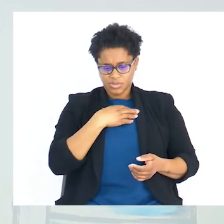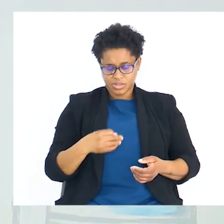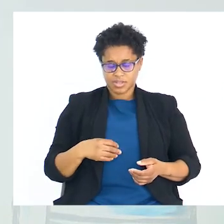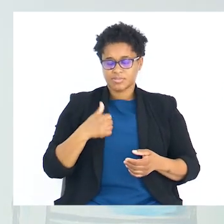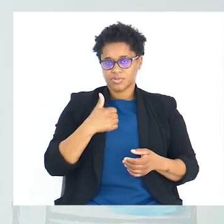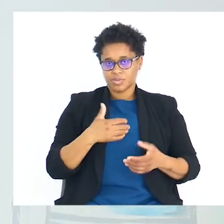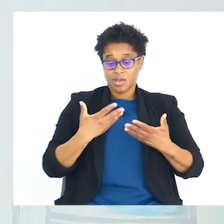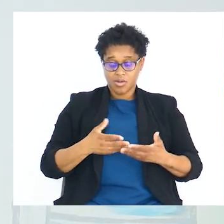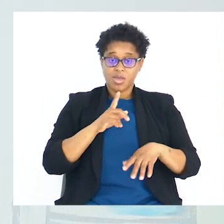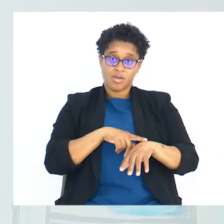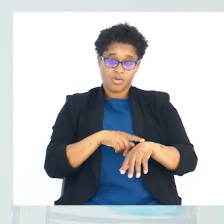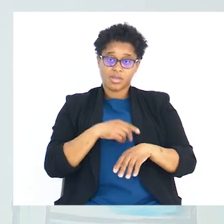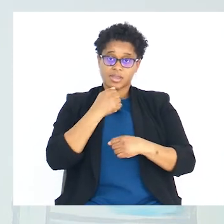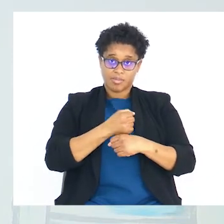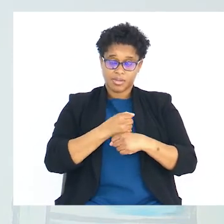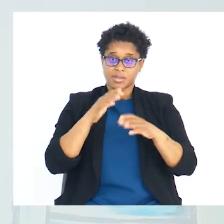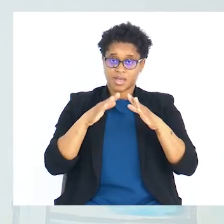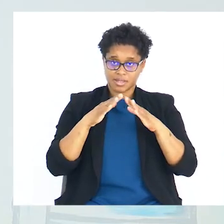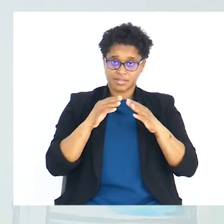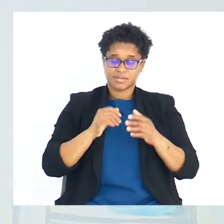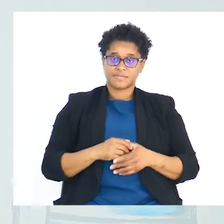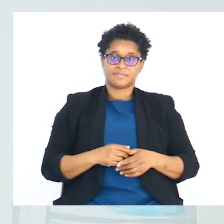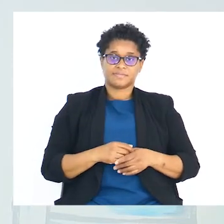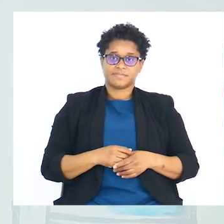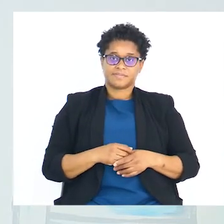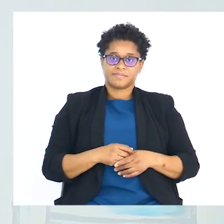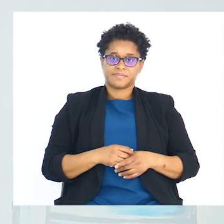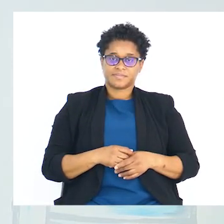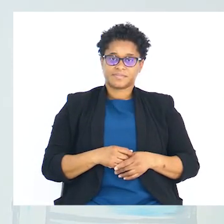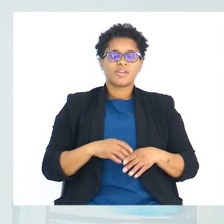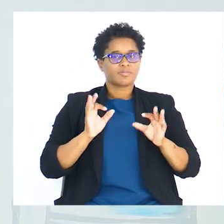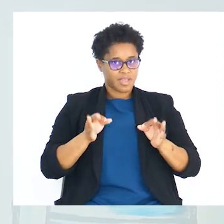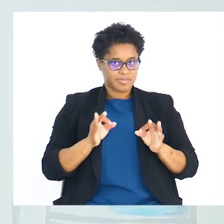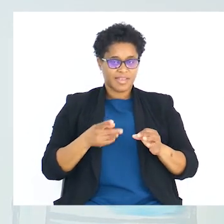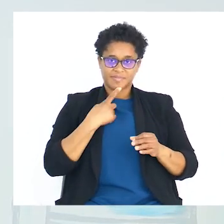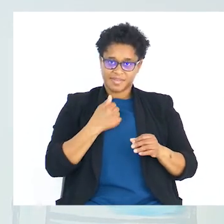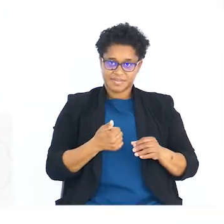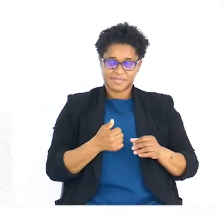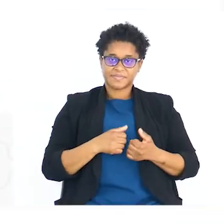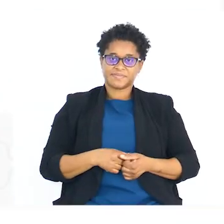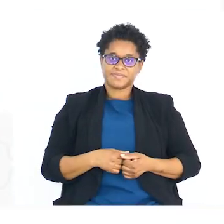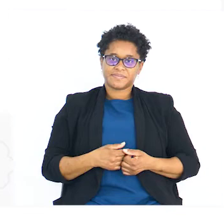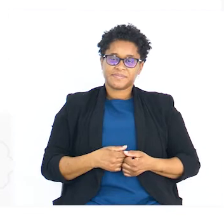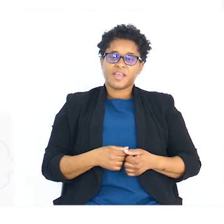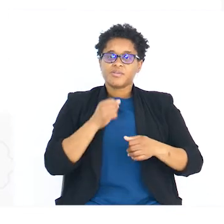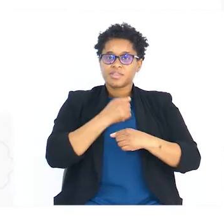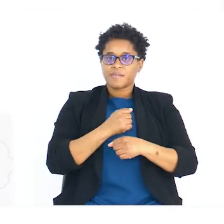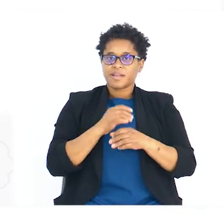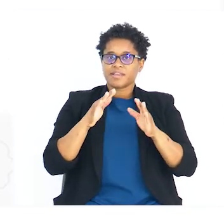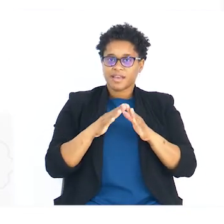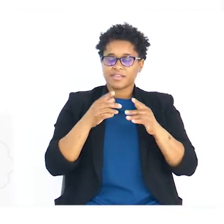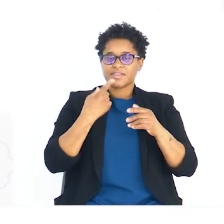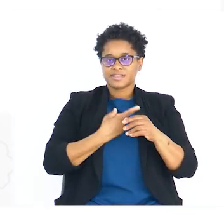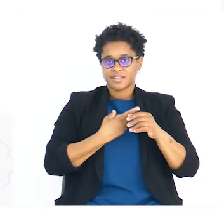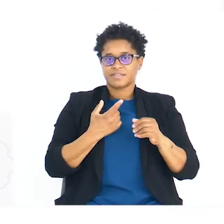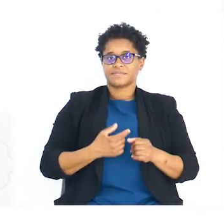Agora é hora de trabalho de casa, como de costume, não é? O trabalho de casa vai